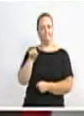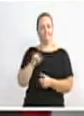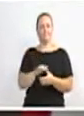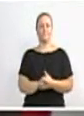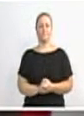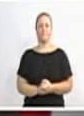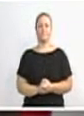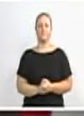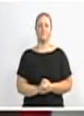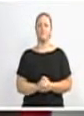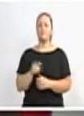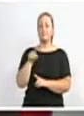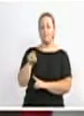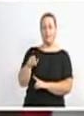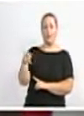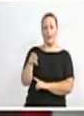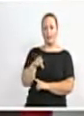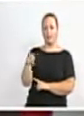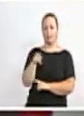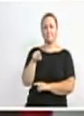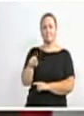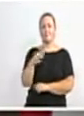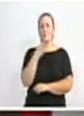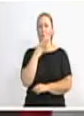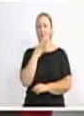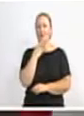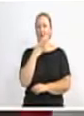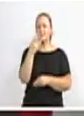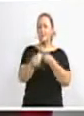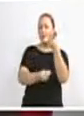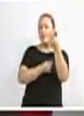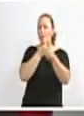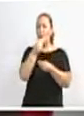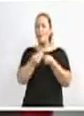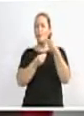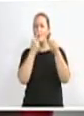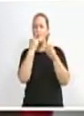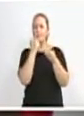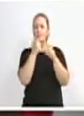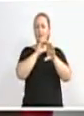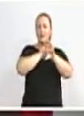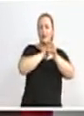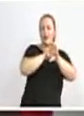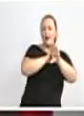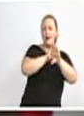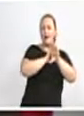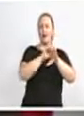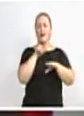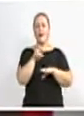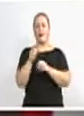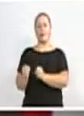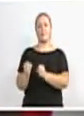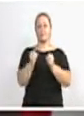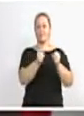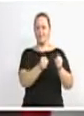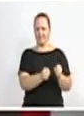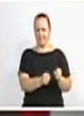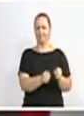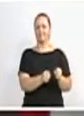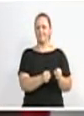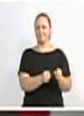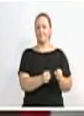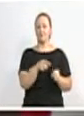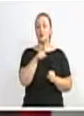Professor doutor José Carlos conhece as entranhas do poder, vereador Ivo, e já